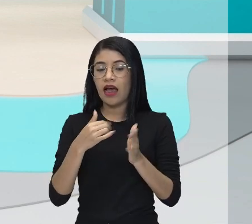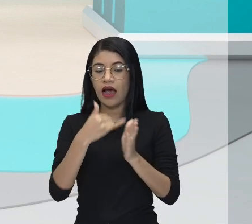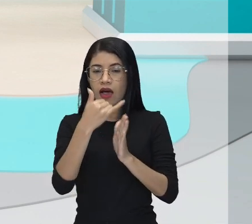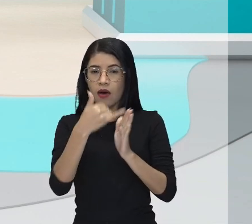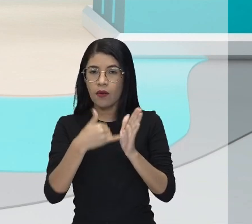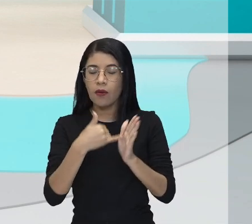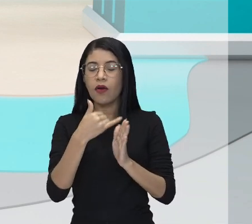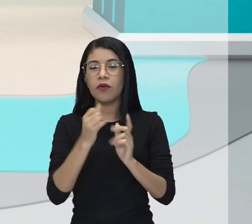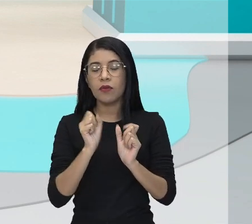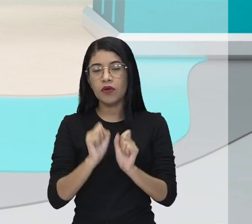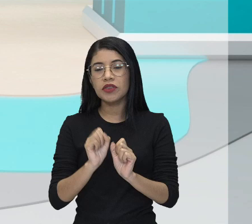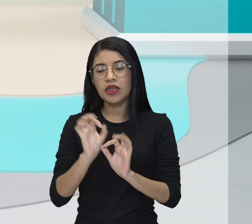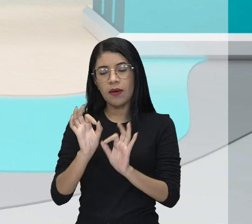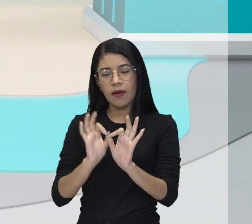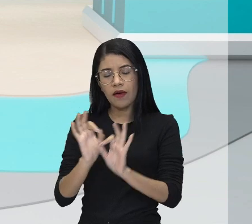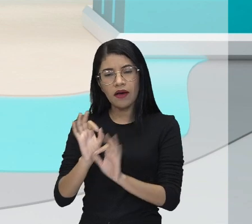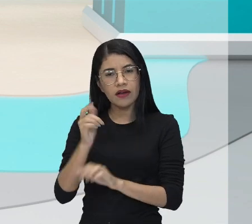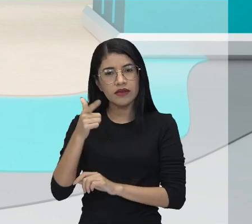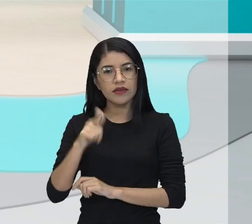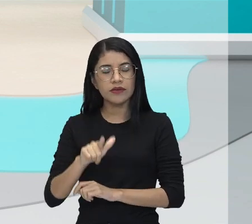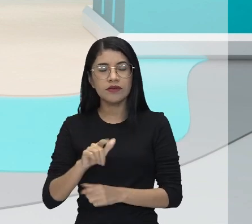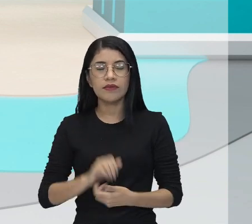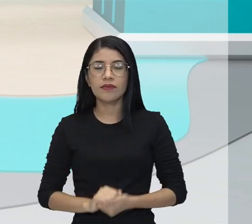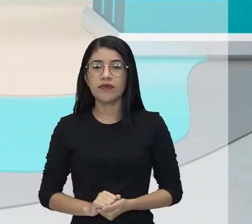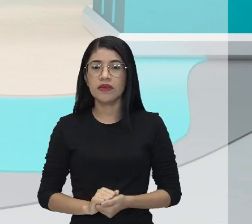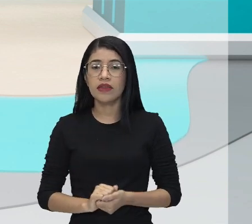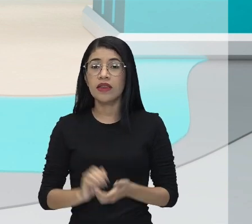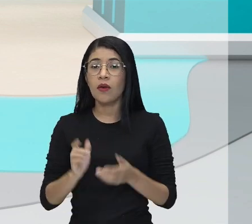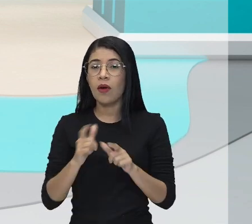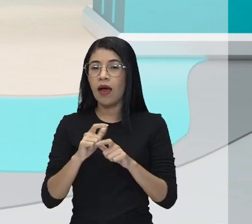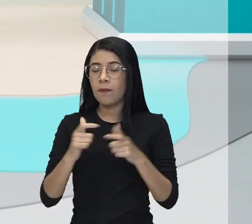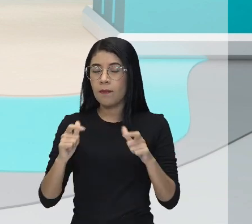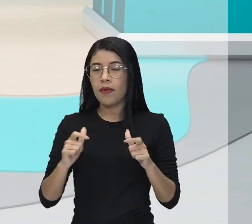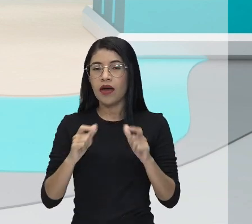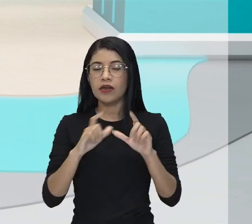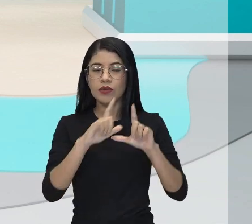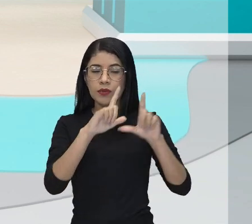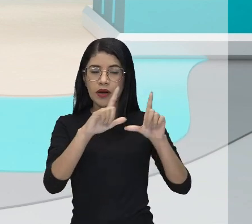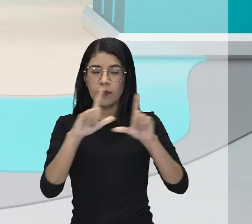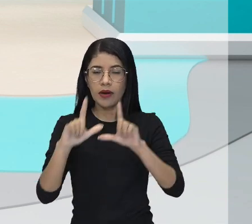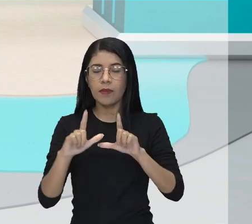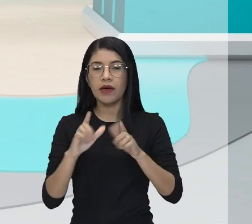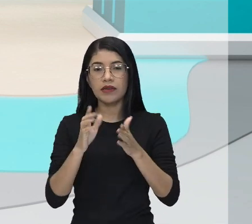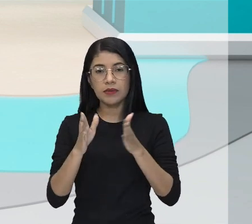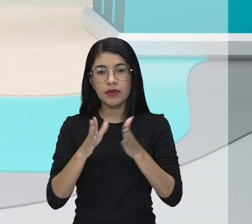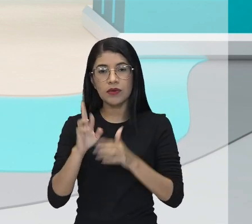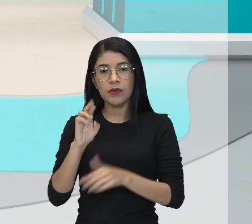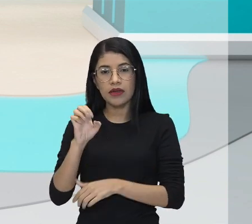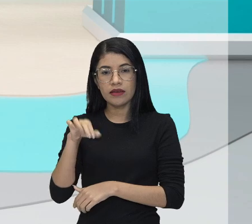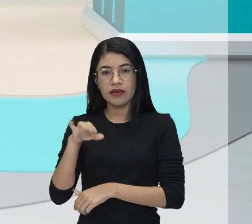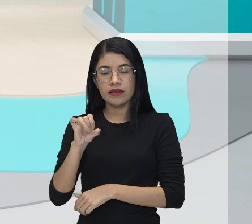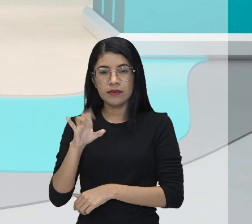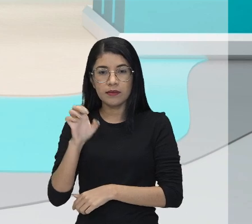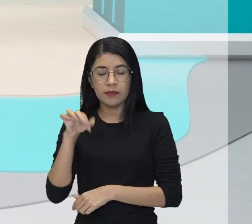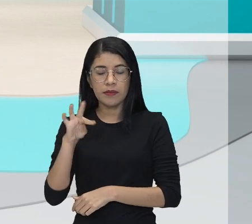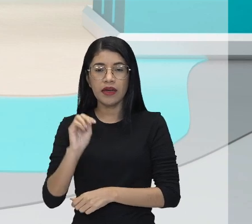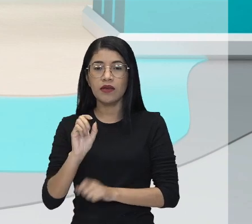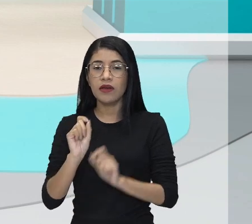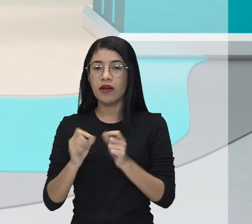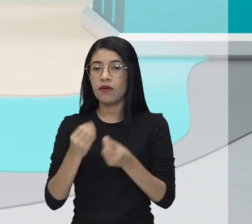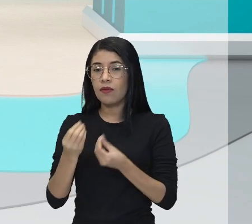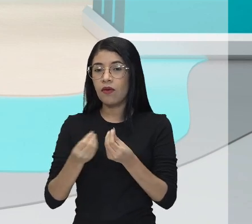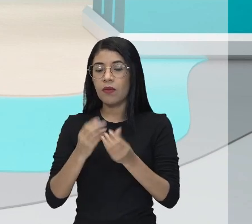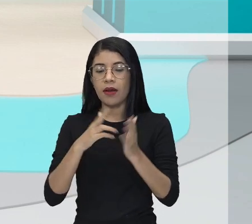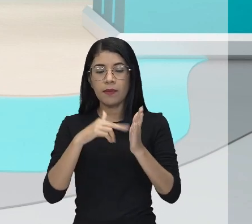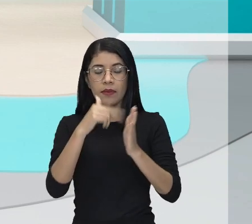qualquer falha. Então, muitos quadros renascentistas, eles foram pintados em óleo sobre tela,